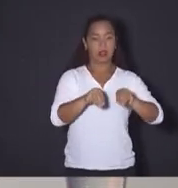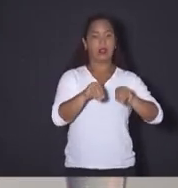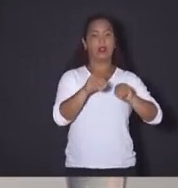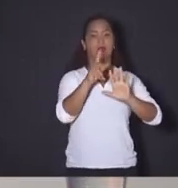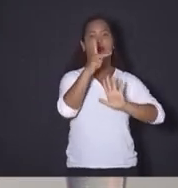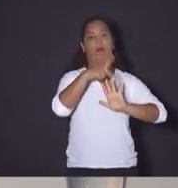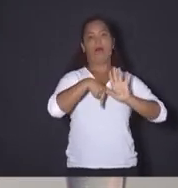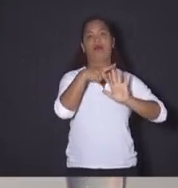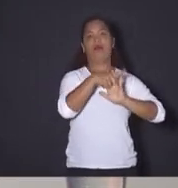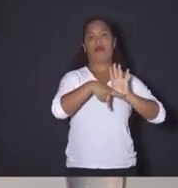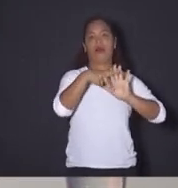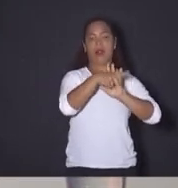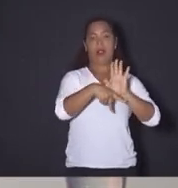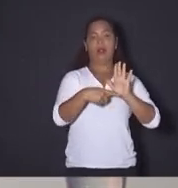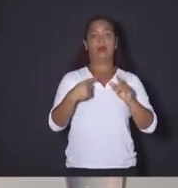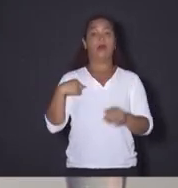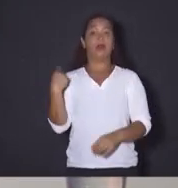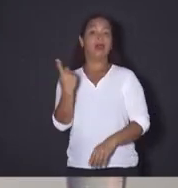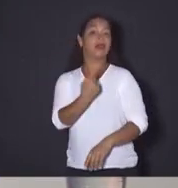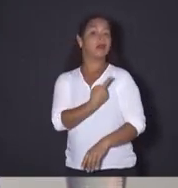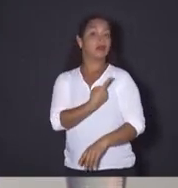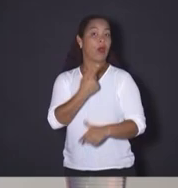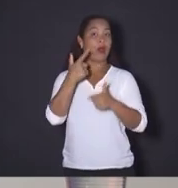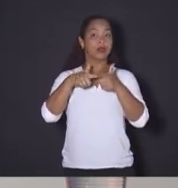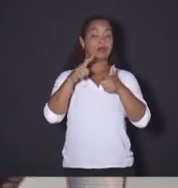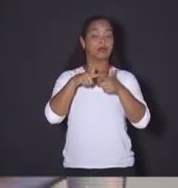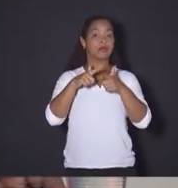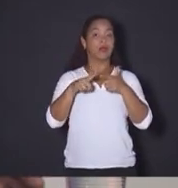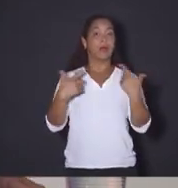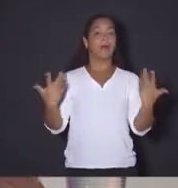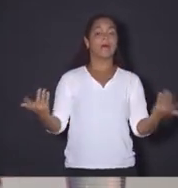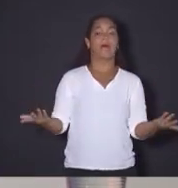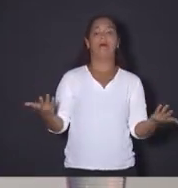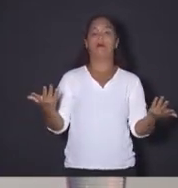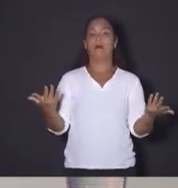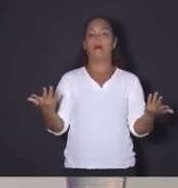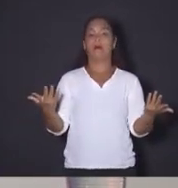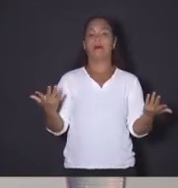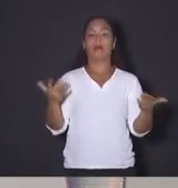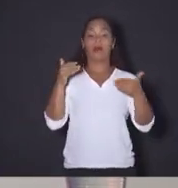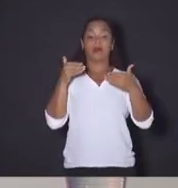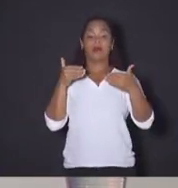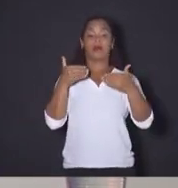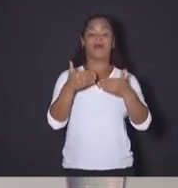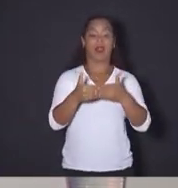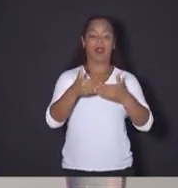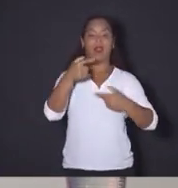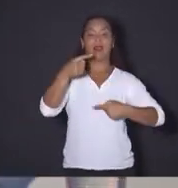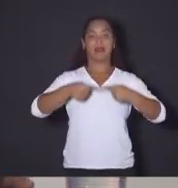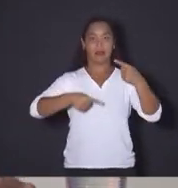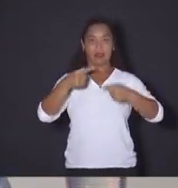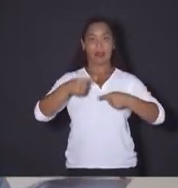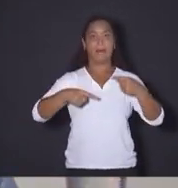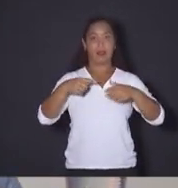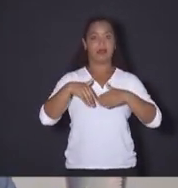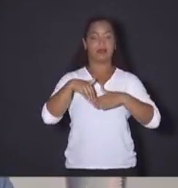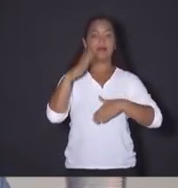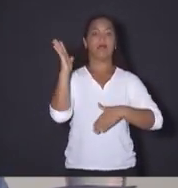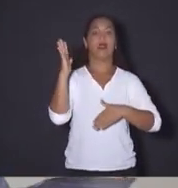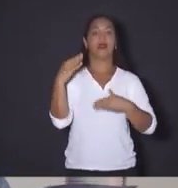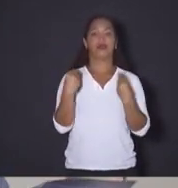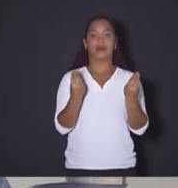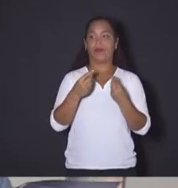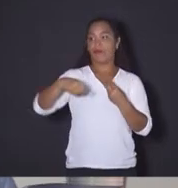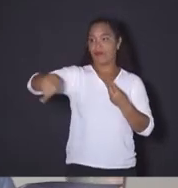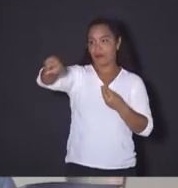quais são os nossos desafios nessa questão para nós daqui a pouco debatermos um pouco mais não é a partir da participação